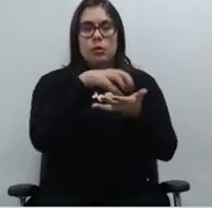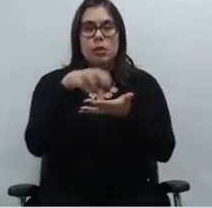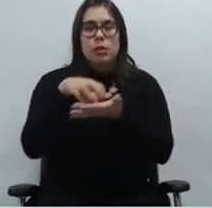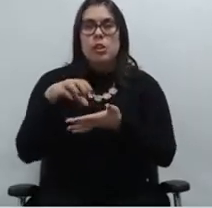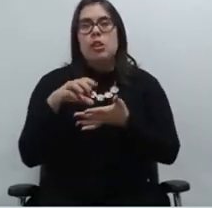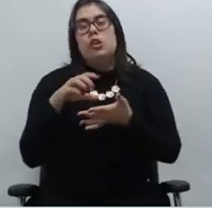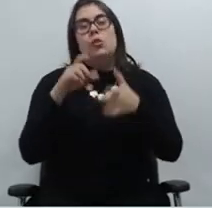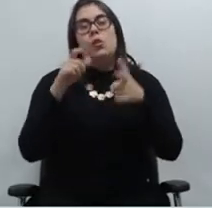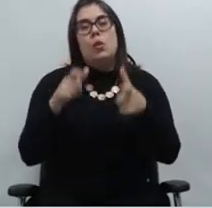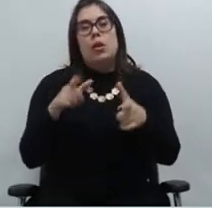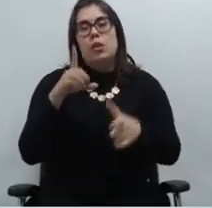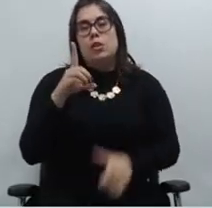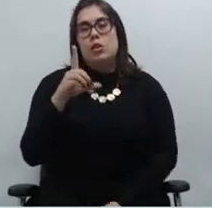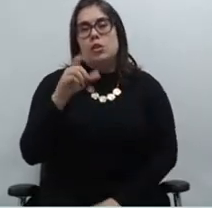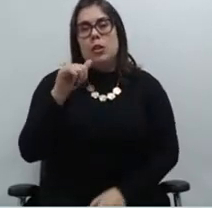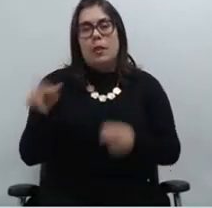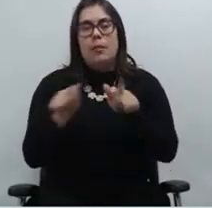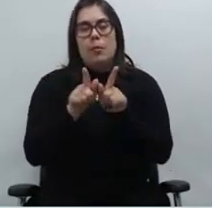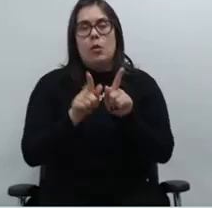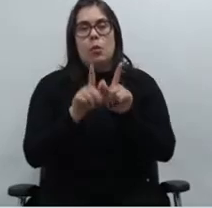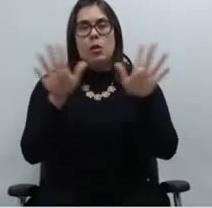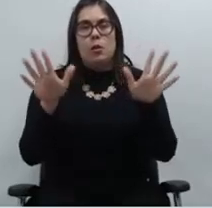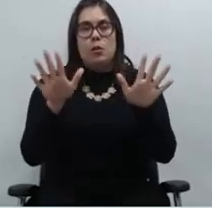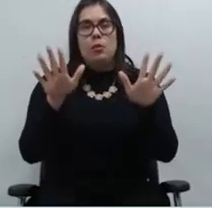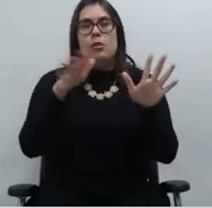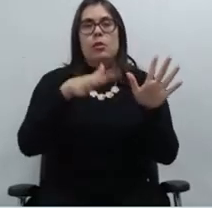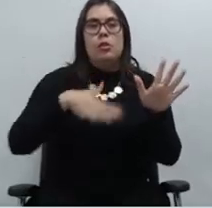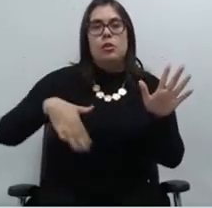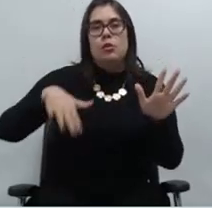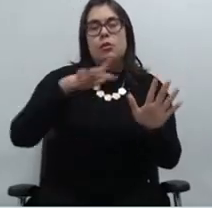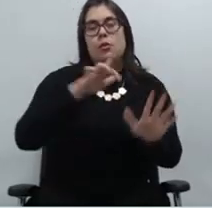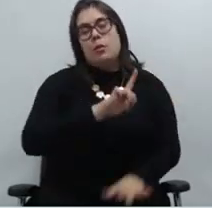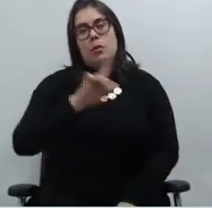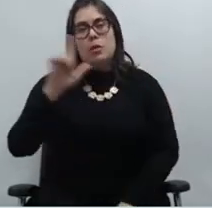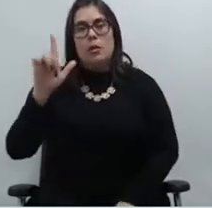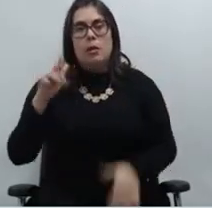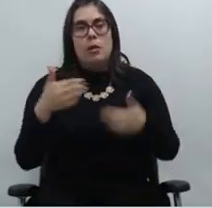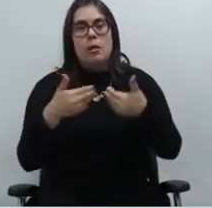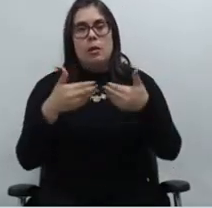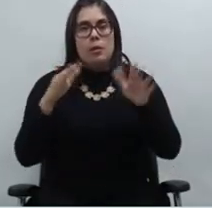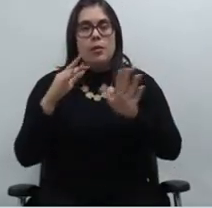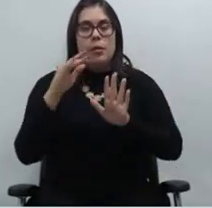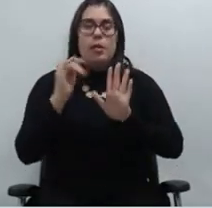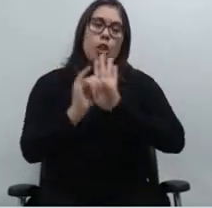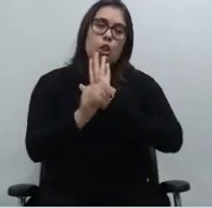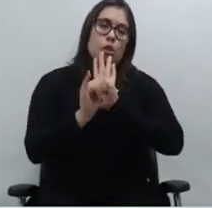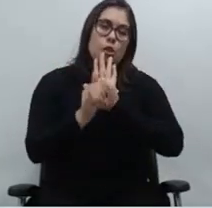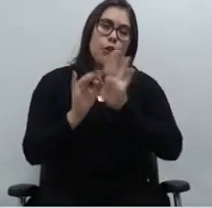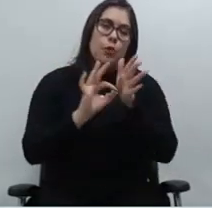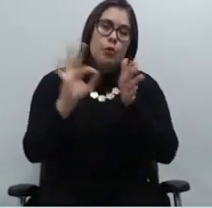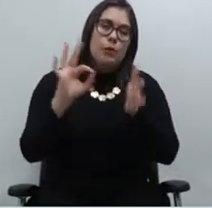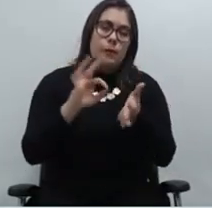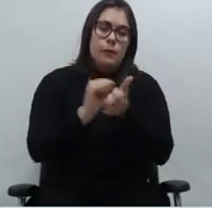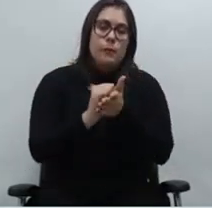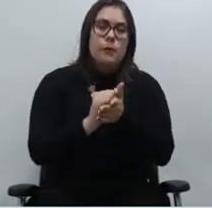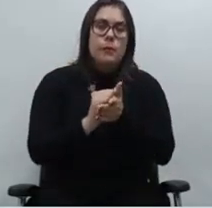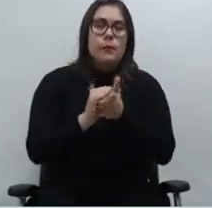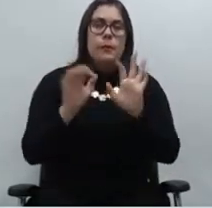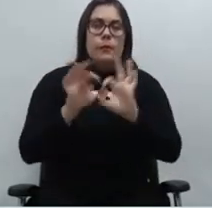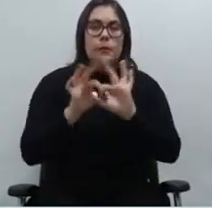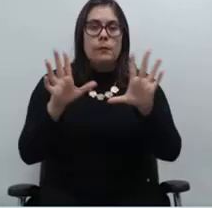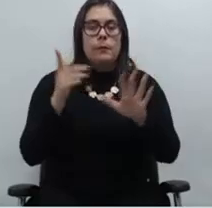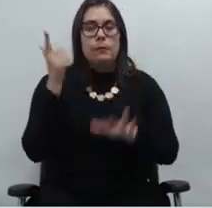Diadema, Araçatuba, Guarulhos e Regional Leste, com base no respectivo edital de abertura de inscrições e nos termos da respectiva